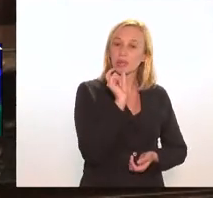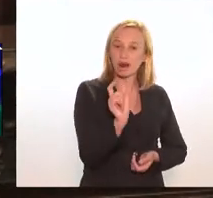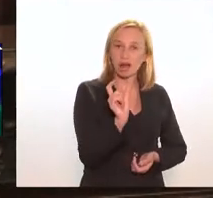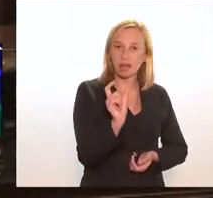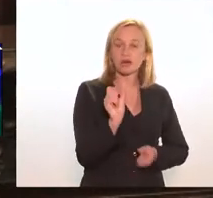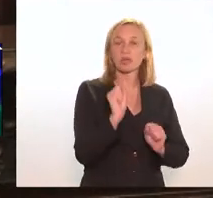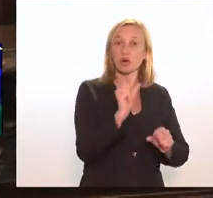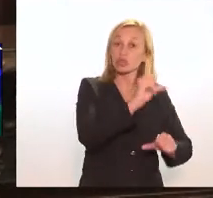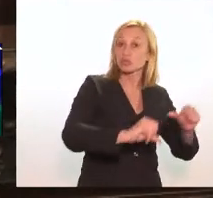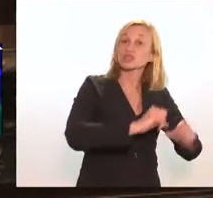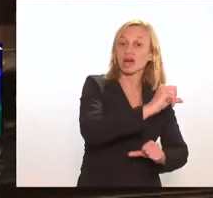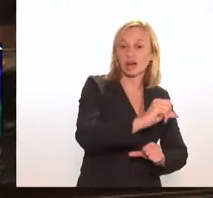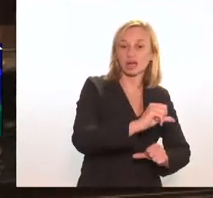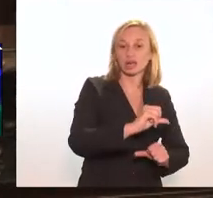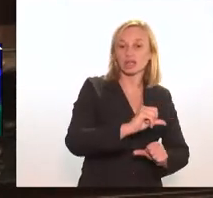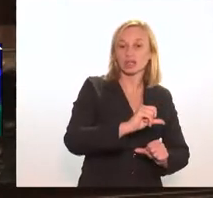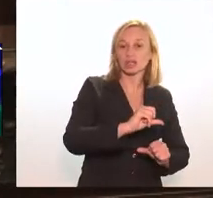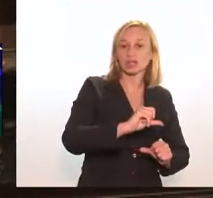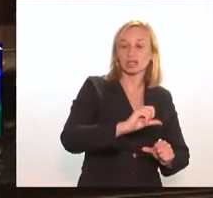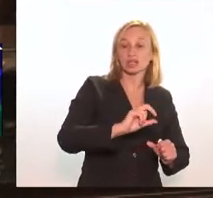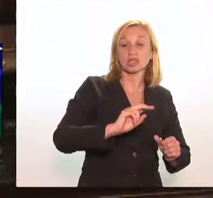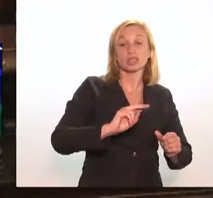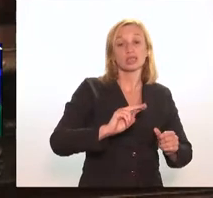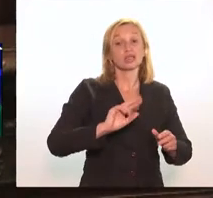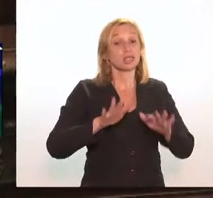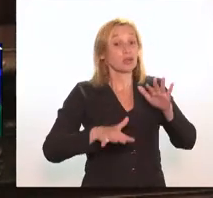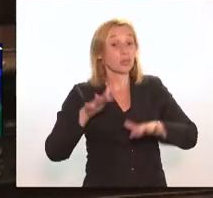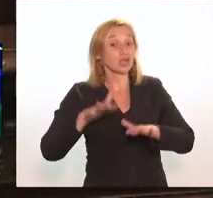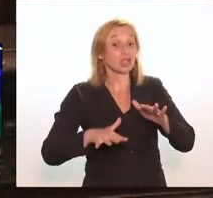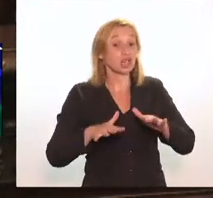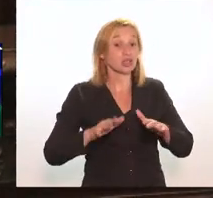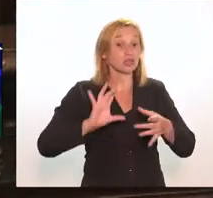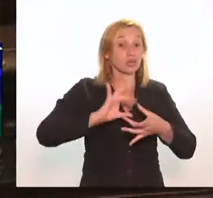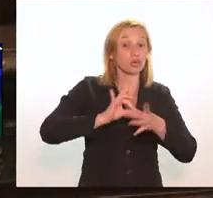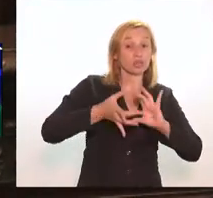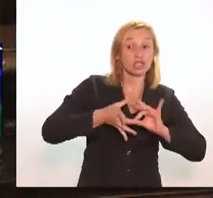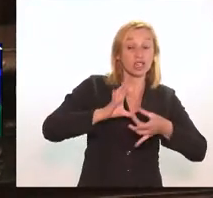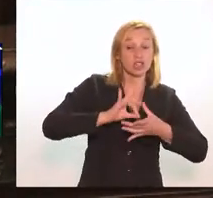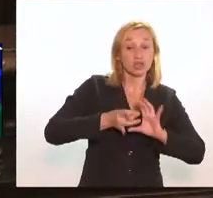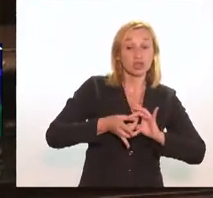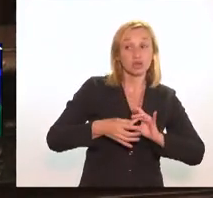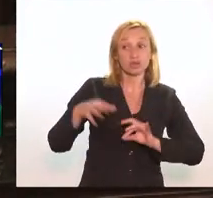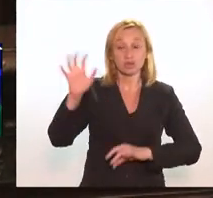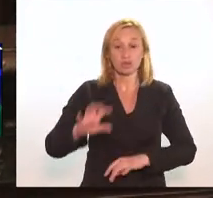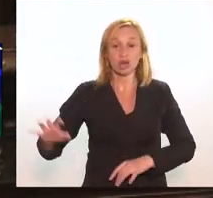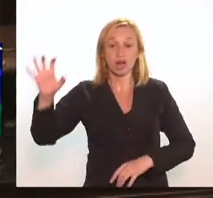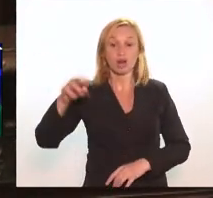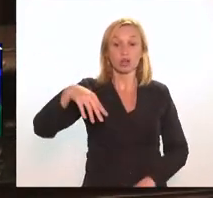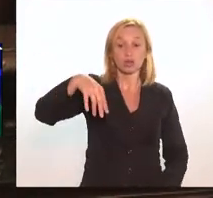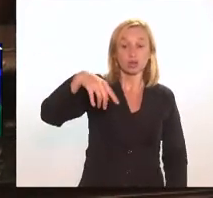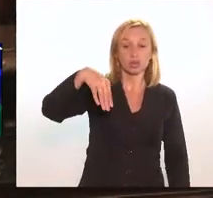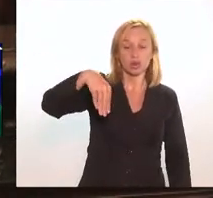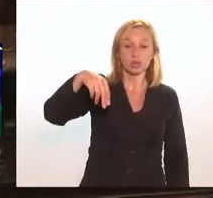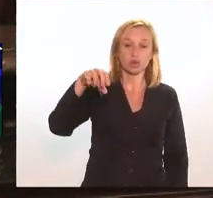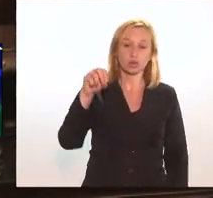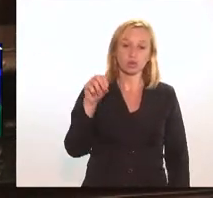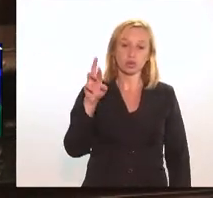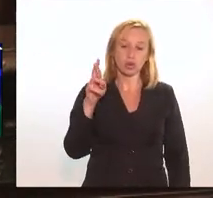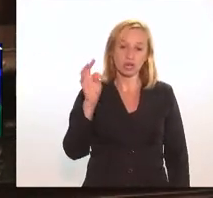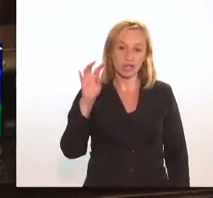pode mudar de acordo com o contexto regional. Ora, no Nordeste, até hoje, se usa o